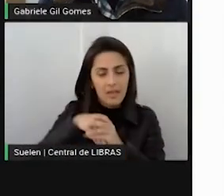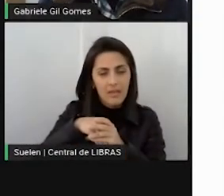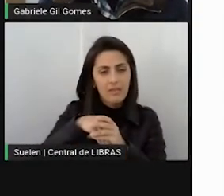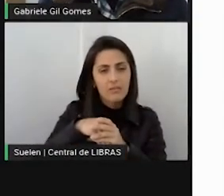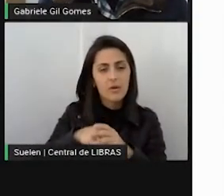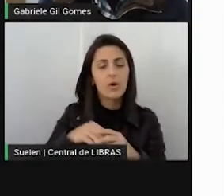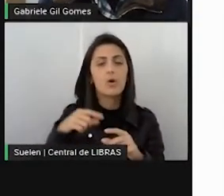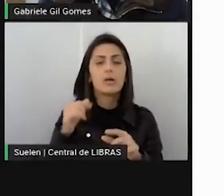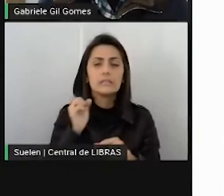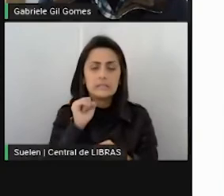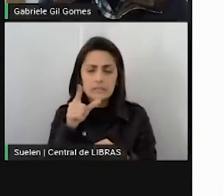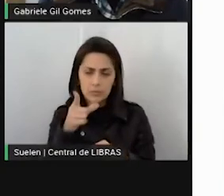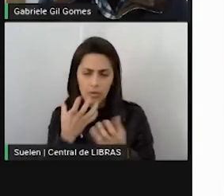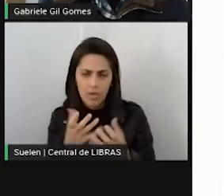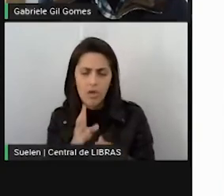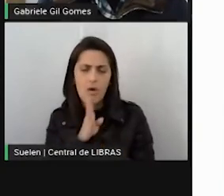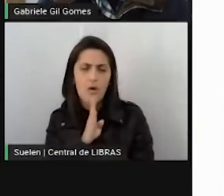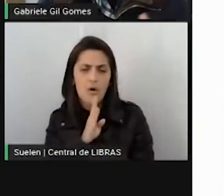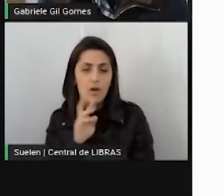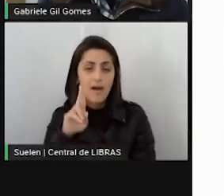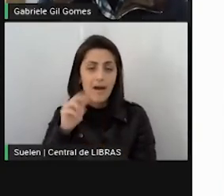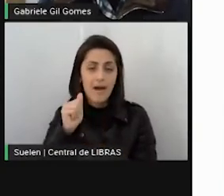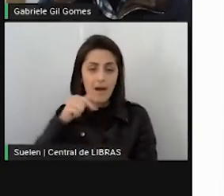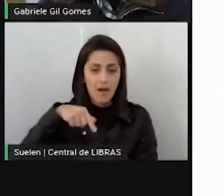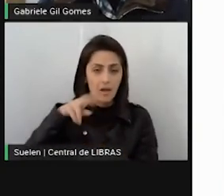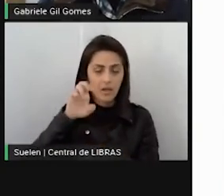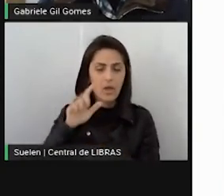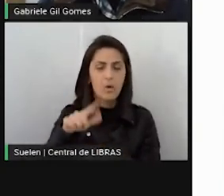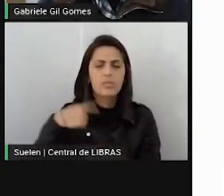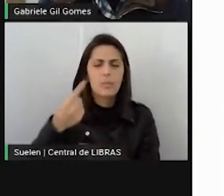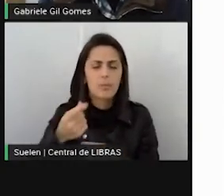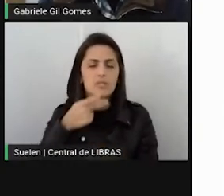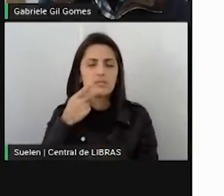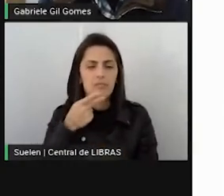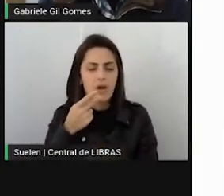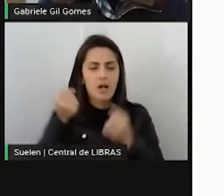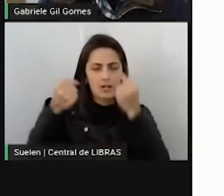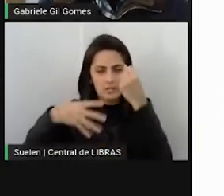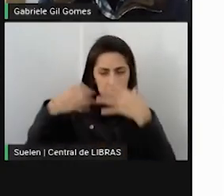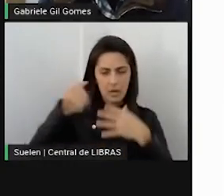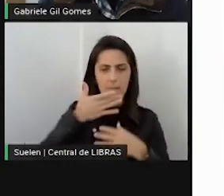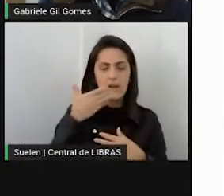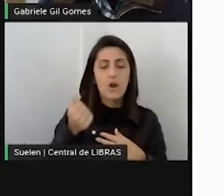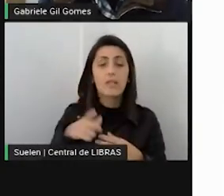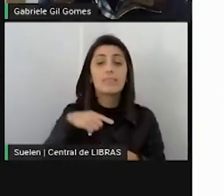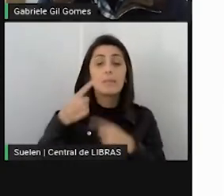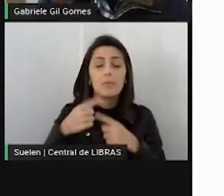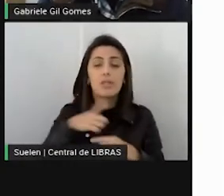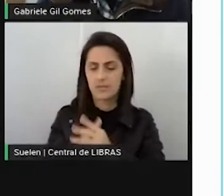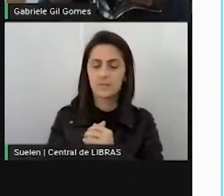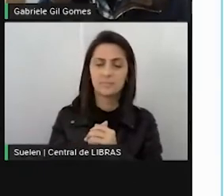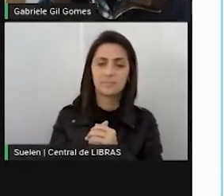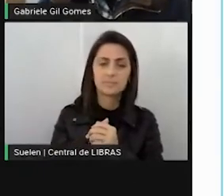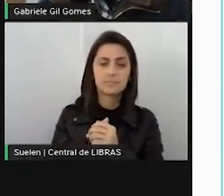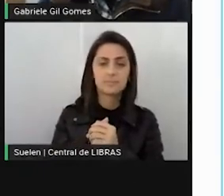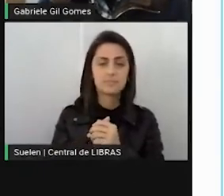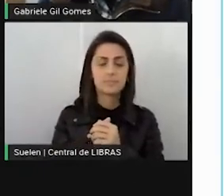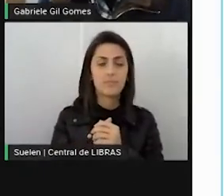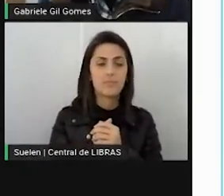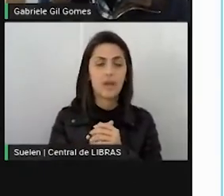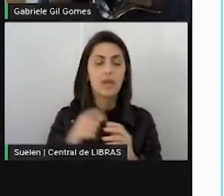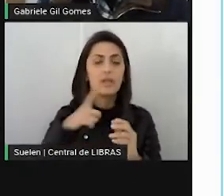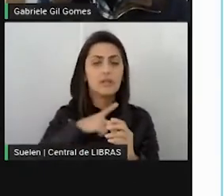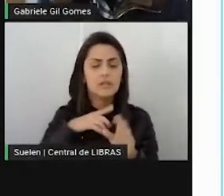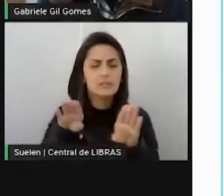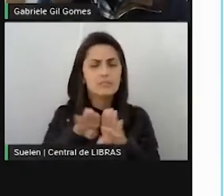anteriores o que não é possível já que a cada ano uma nova avaliação é feita a importante lembrar que as inscrições vão